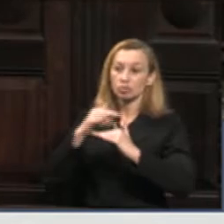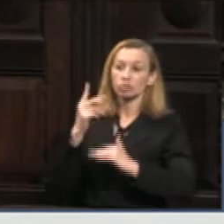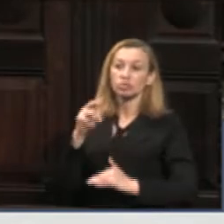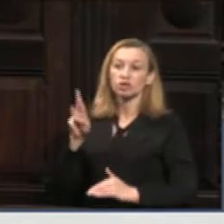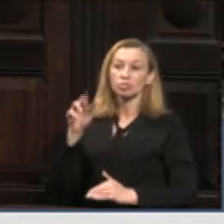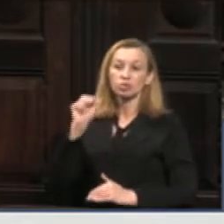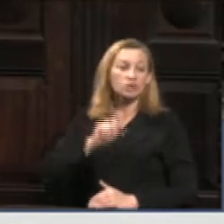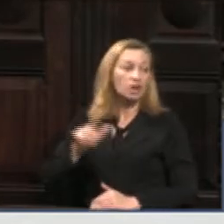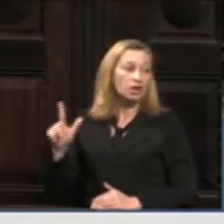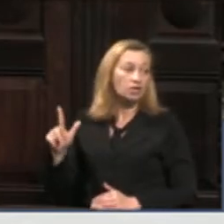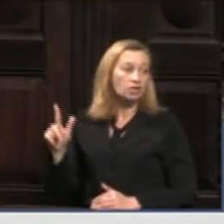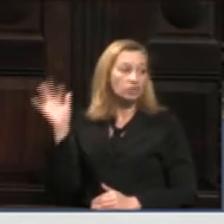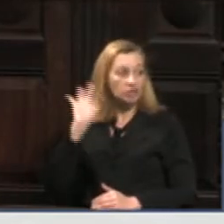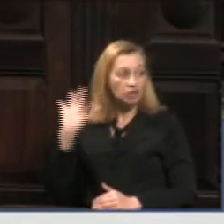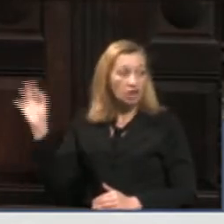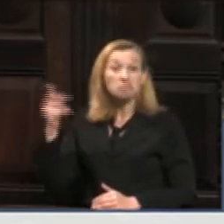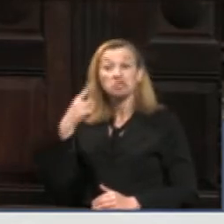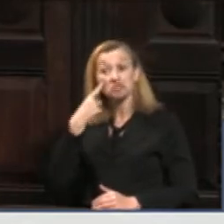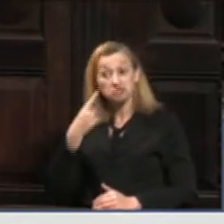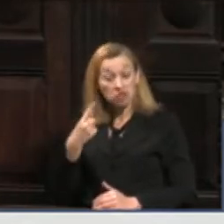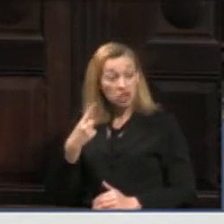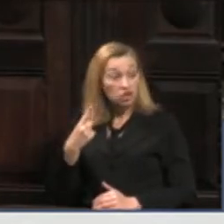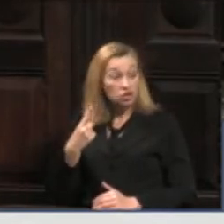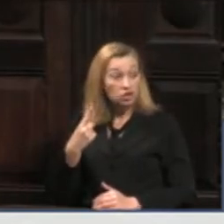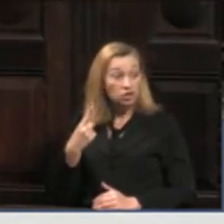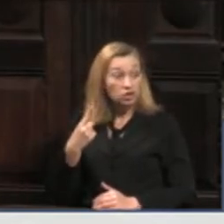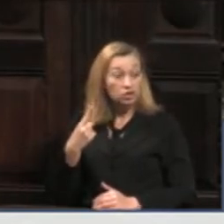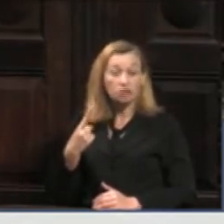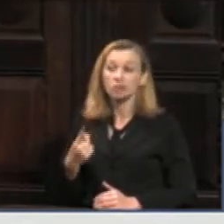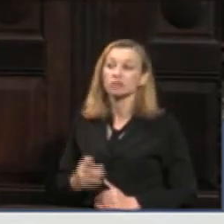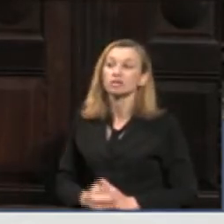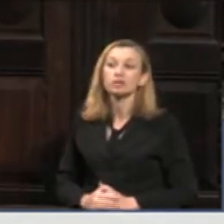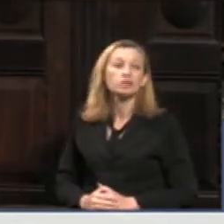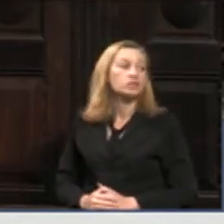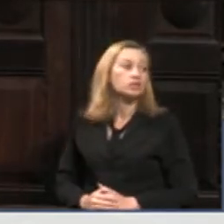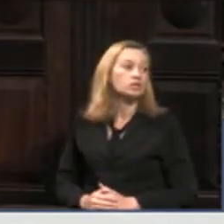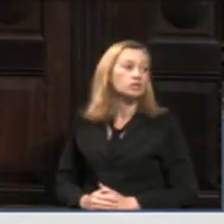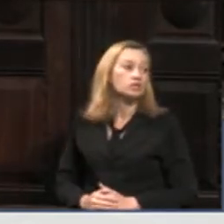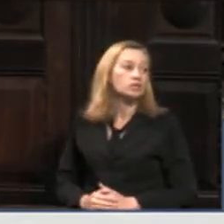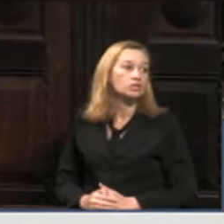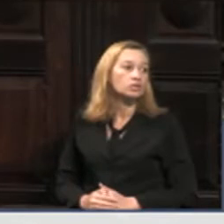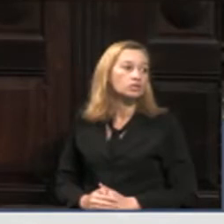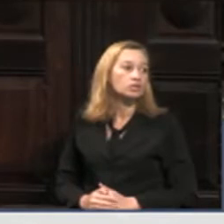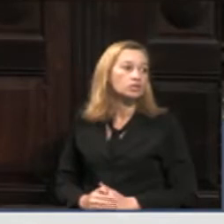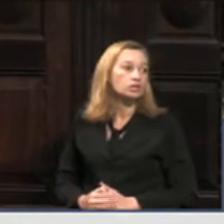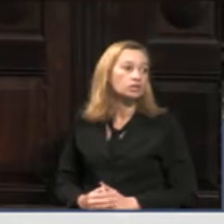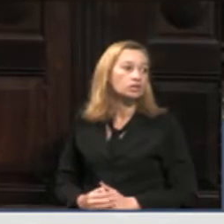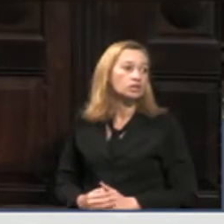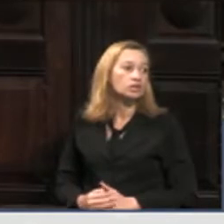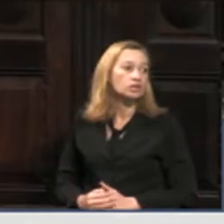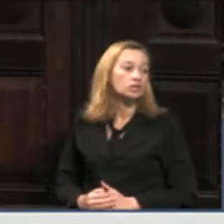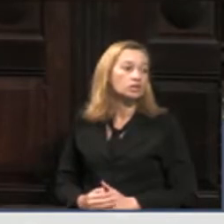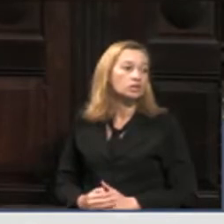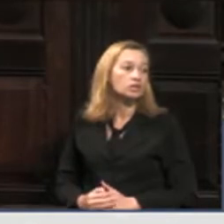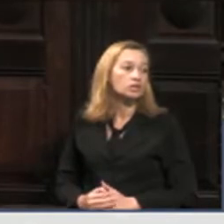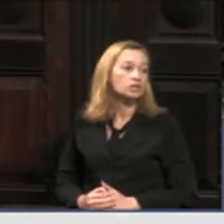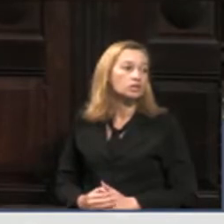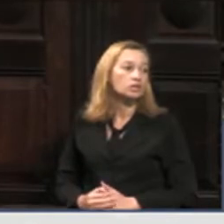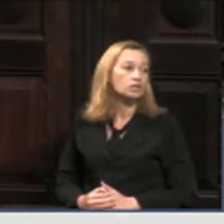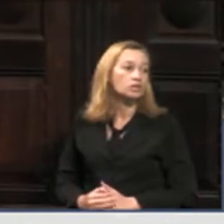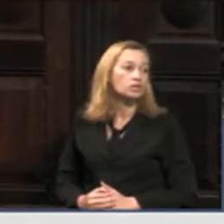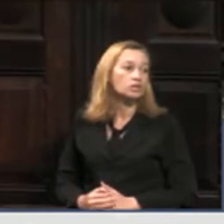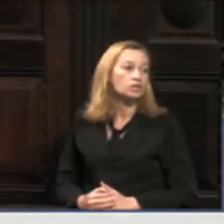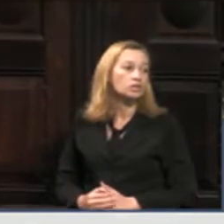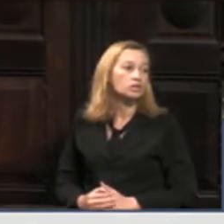reveja, se não viu, ou veja, se viu, reveja, se não viu, que veja. Quando